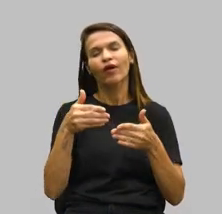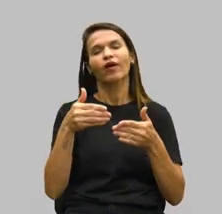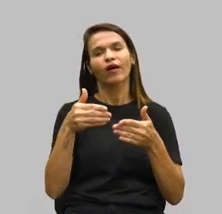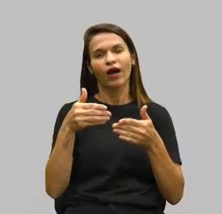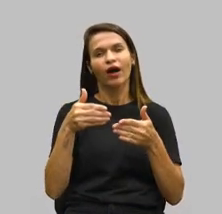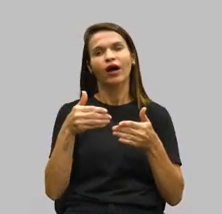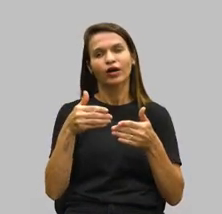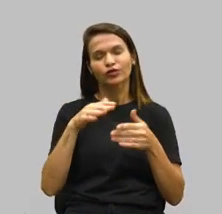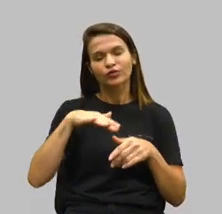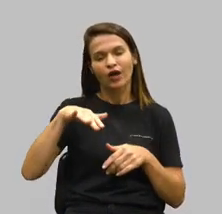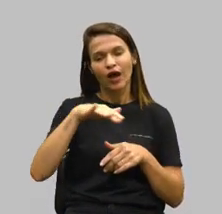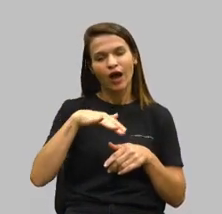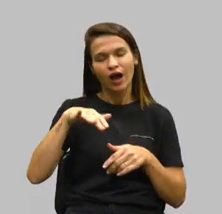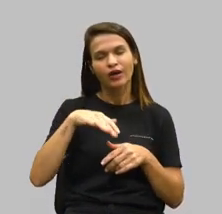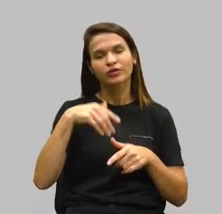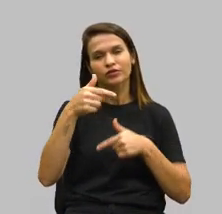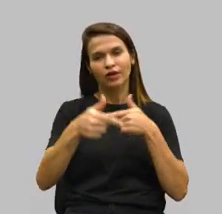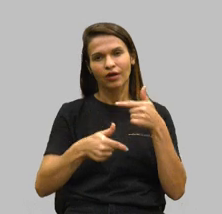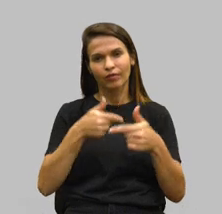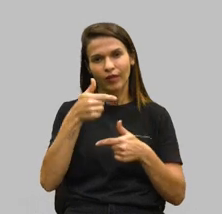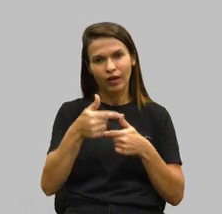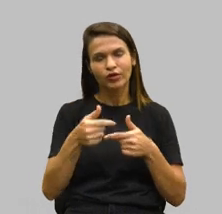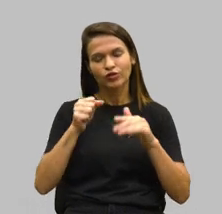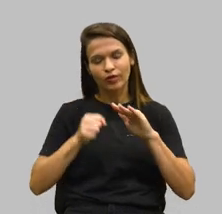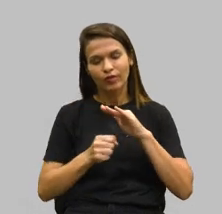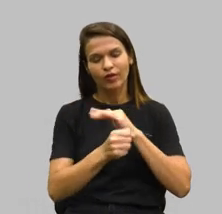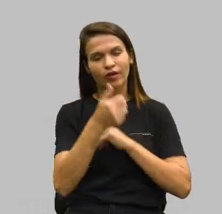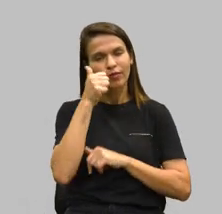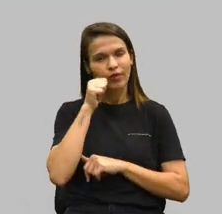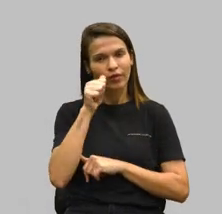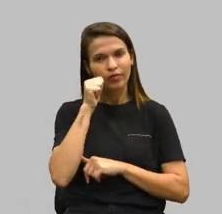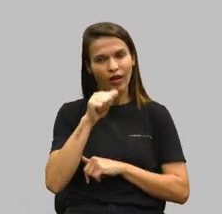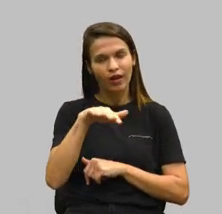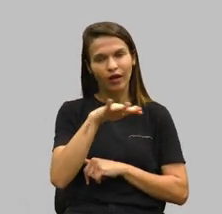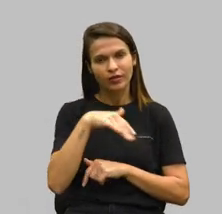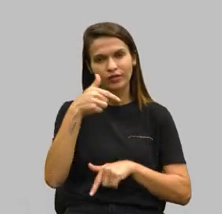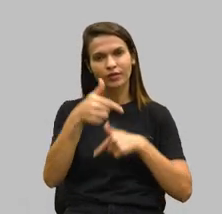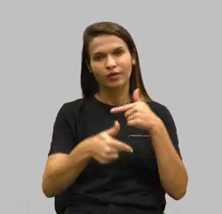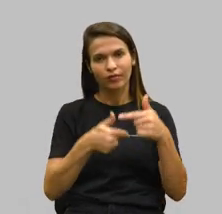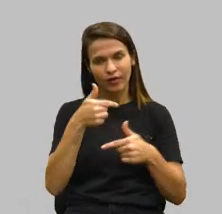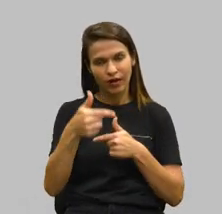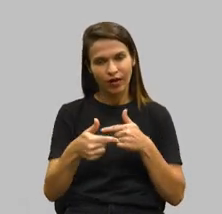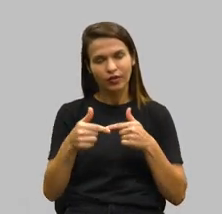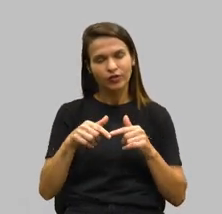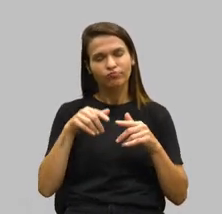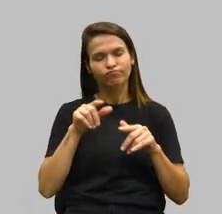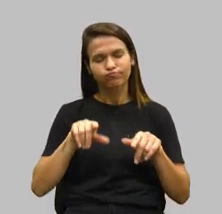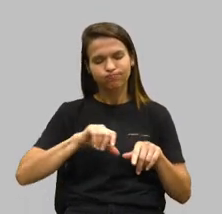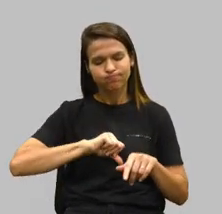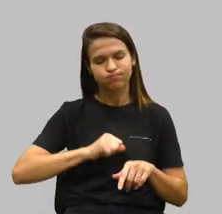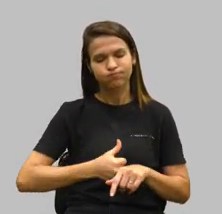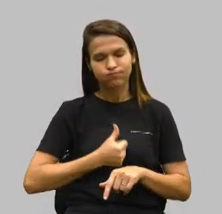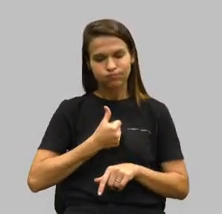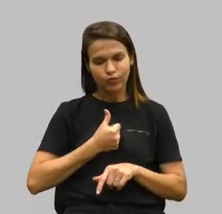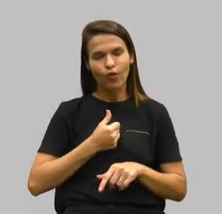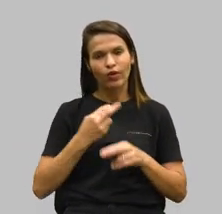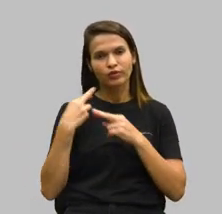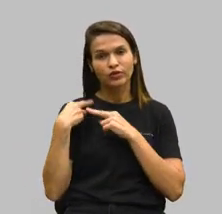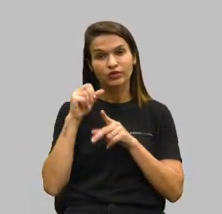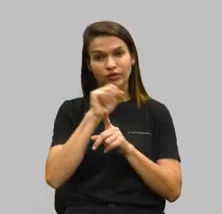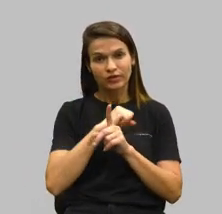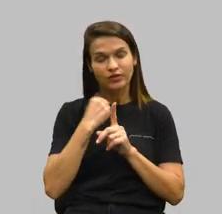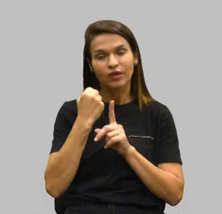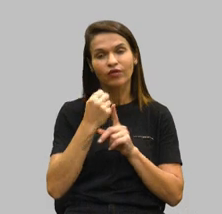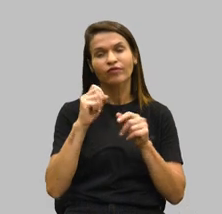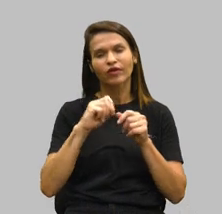mercado de trabalho é trabalhar reinserção da mulher no mercado de trabalho autoestima com responsabilidade social e